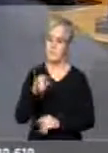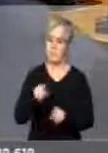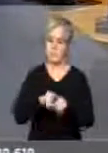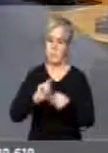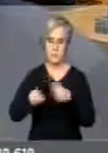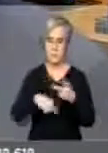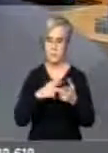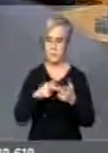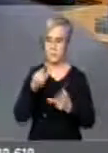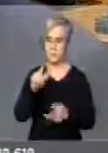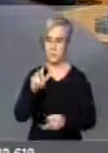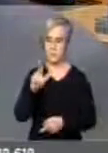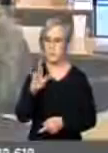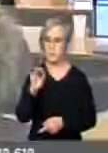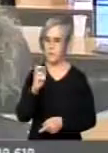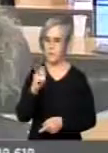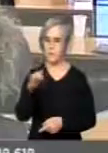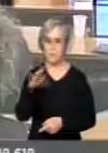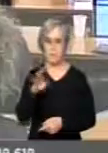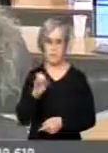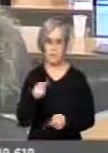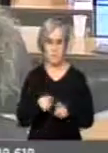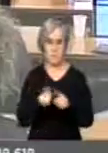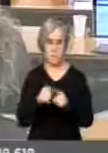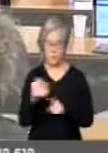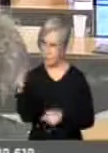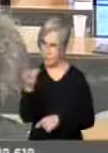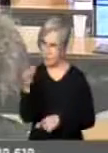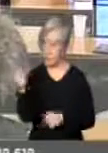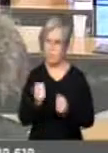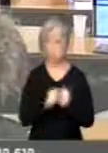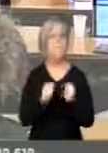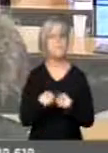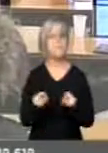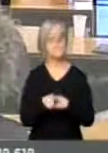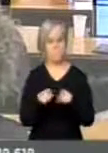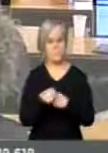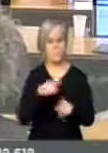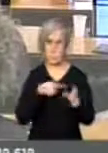Paulo, mas eu não preparei, mas vale também para os três.